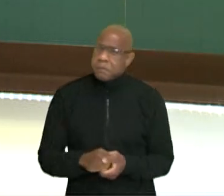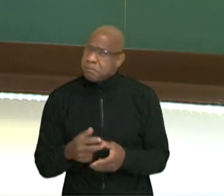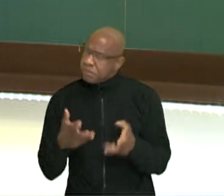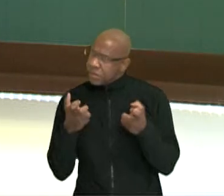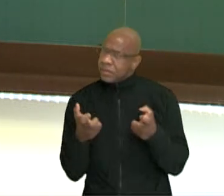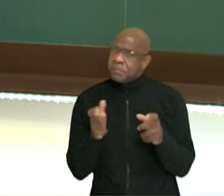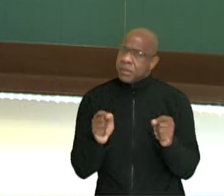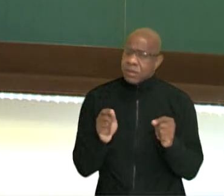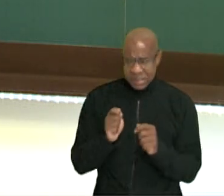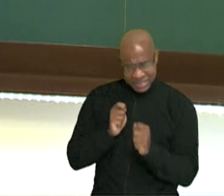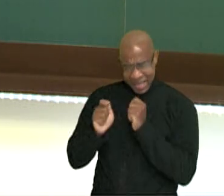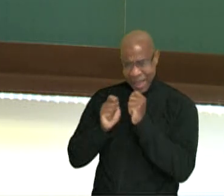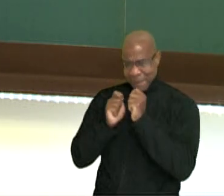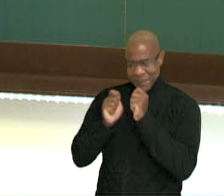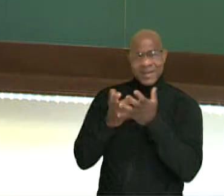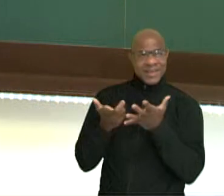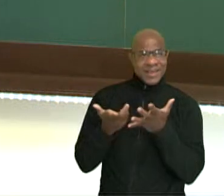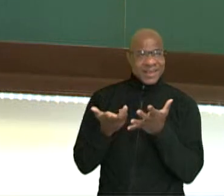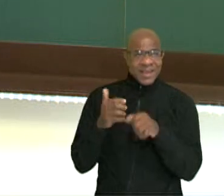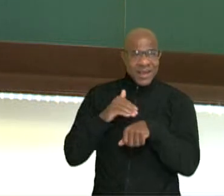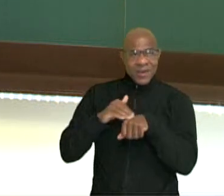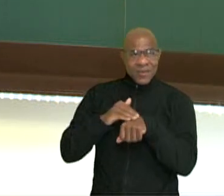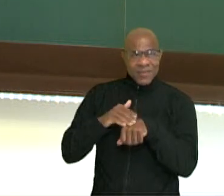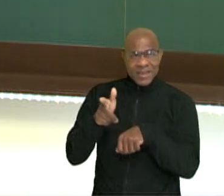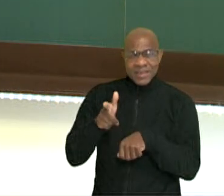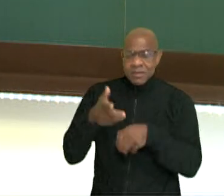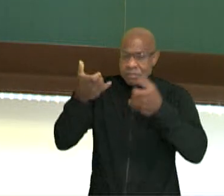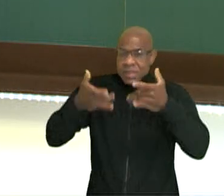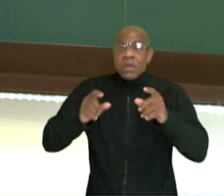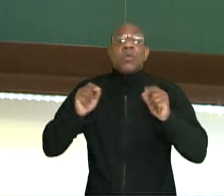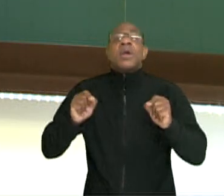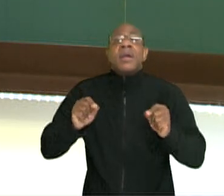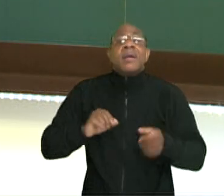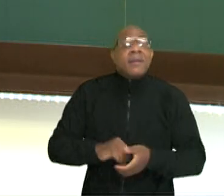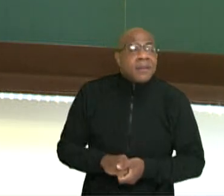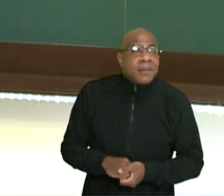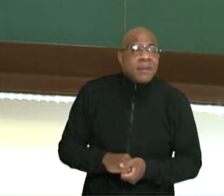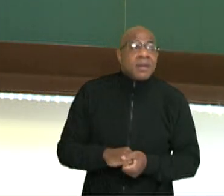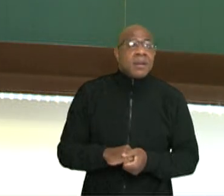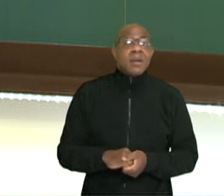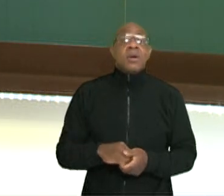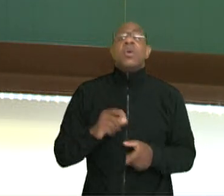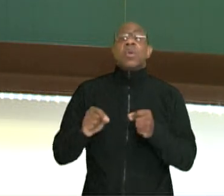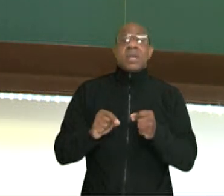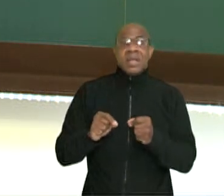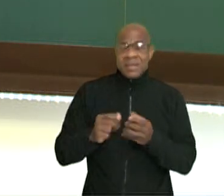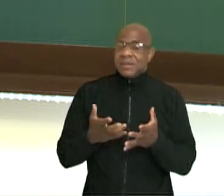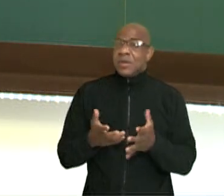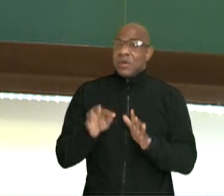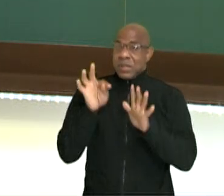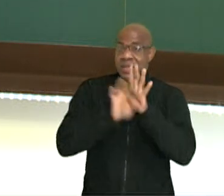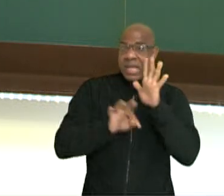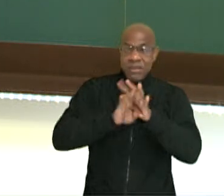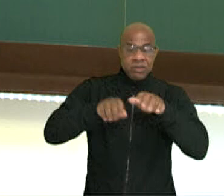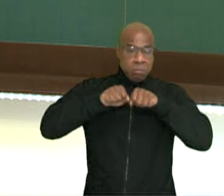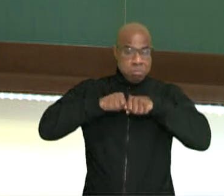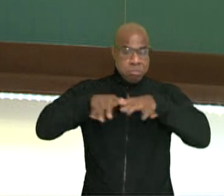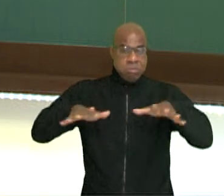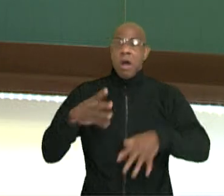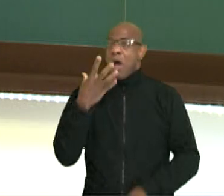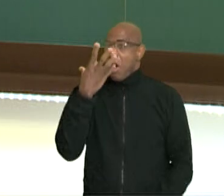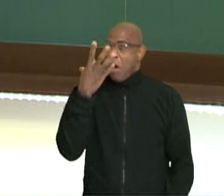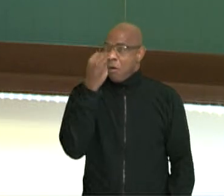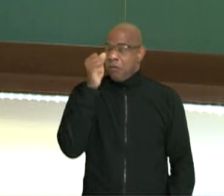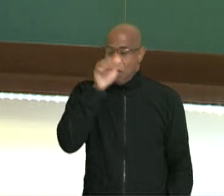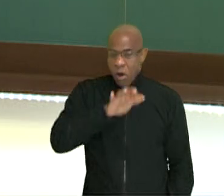Percebeu que a reportagem conversa com você sobre o quê? Sobre viralizar textos, fotos